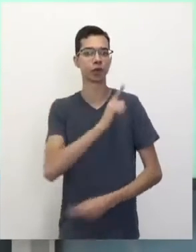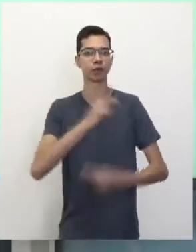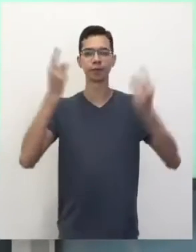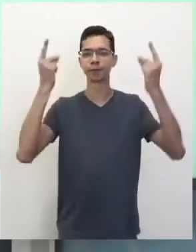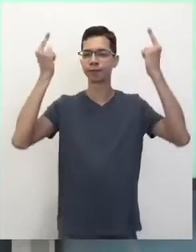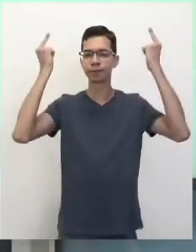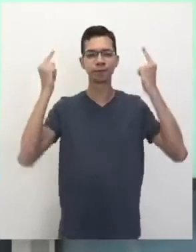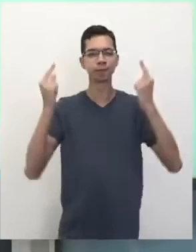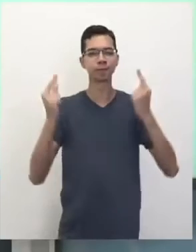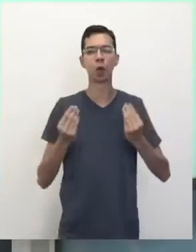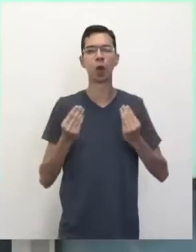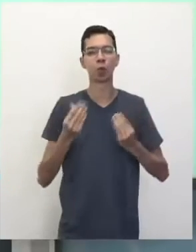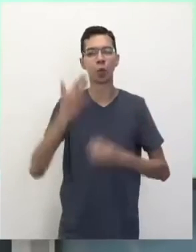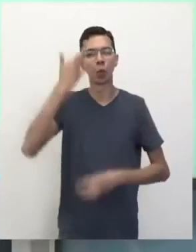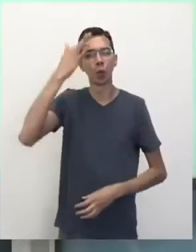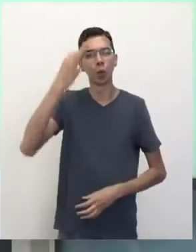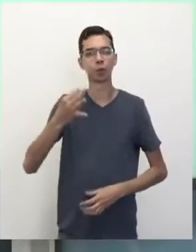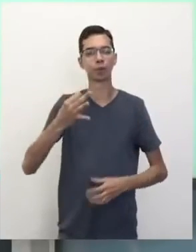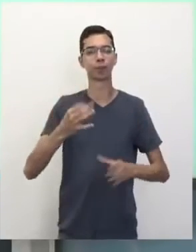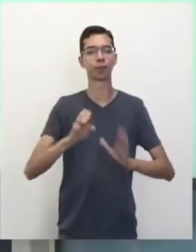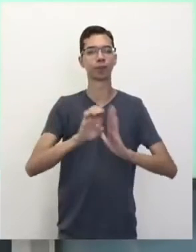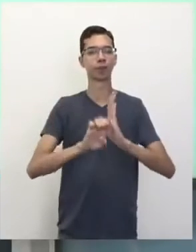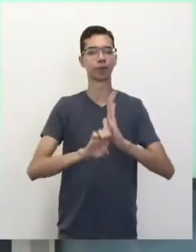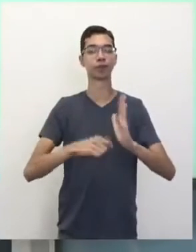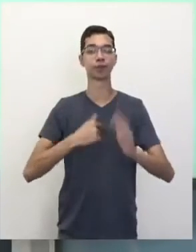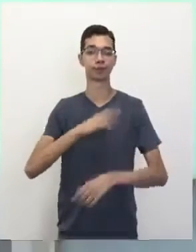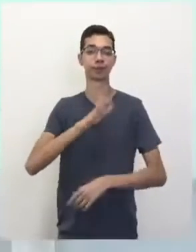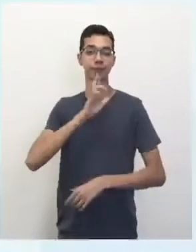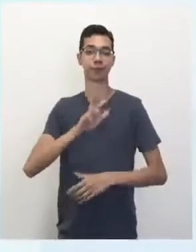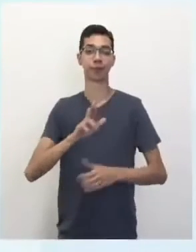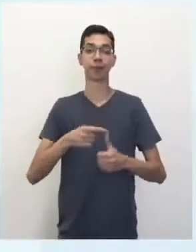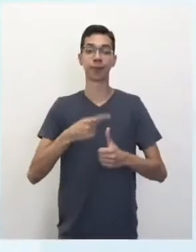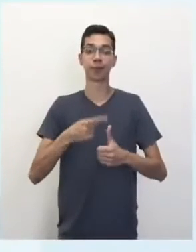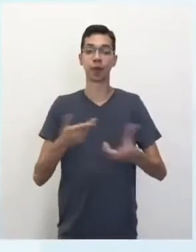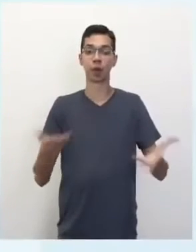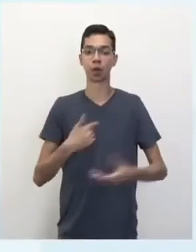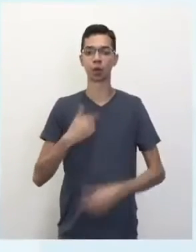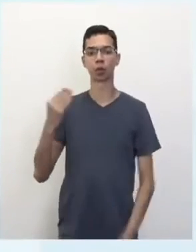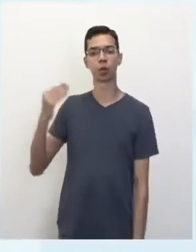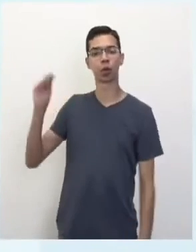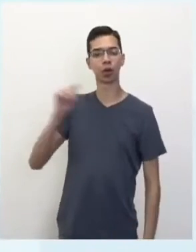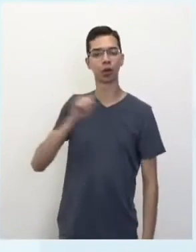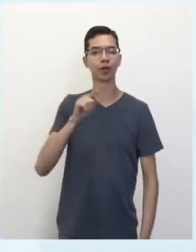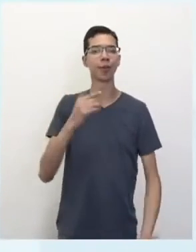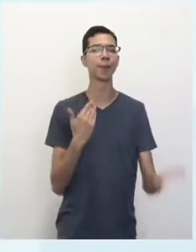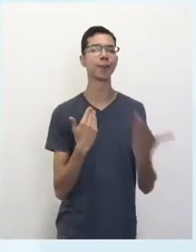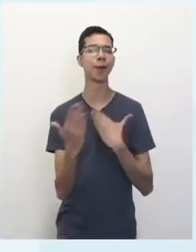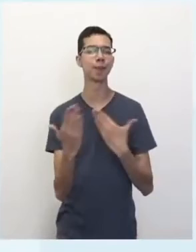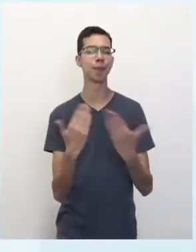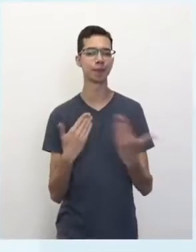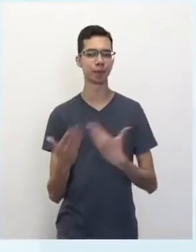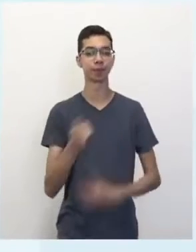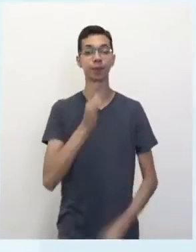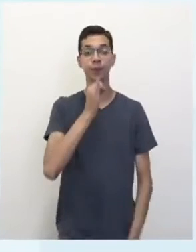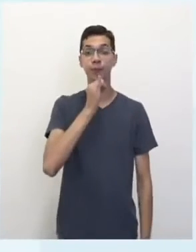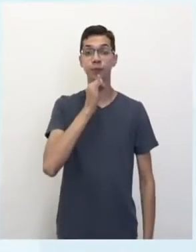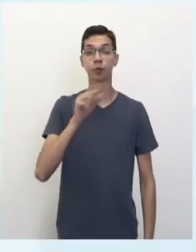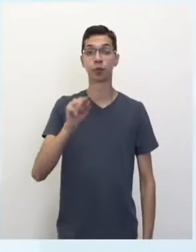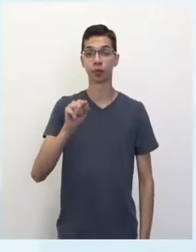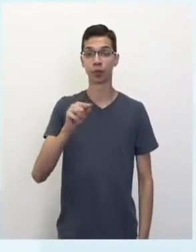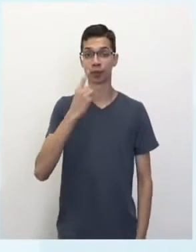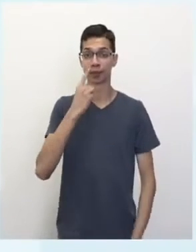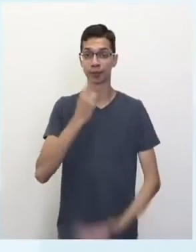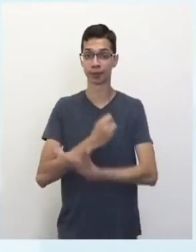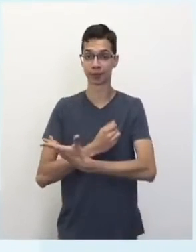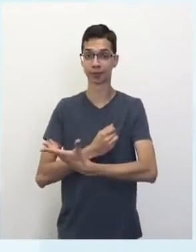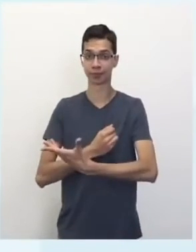Conseguem entender o exercício. Vou pôr a primeira resposta para a gente conversar um pouquinho sobre ela. Então assim, ó, a medida do ângulo, né,